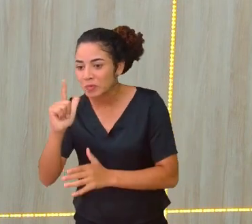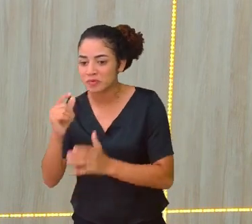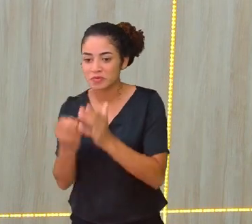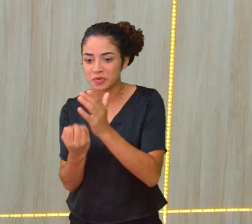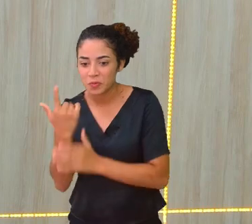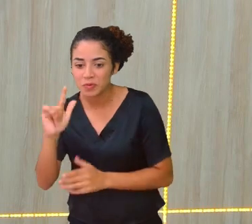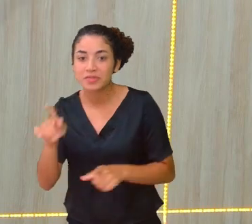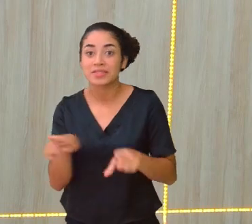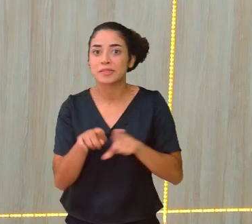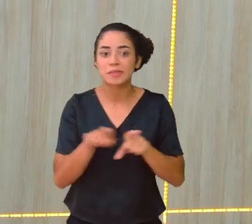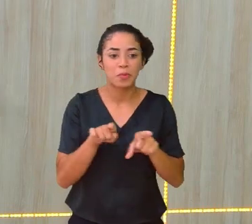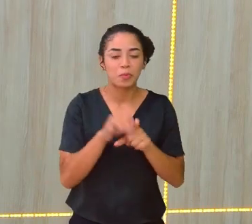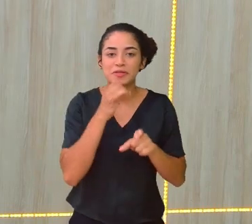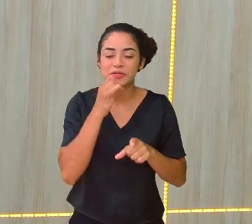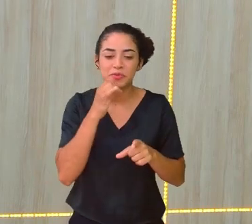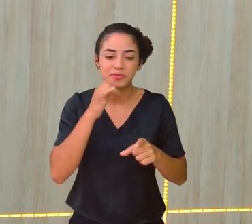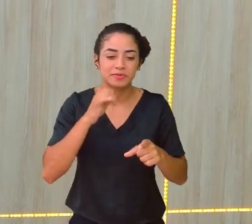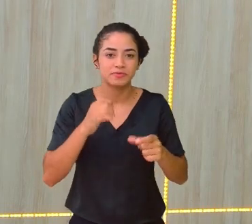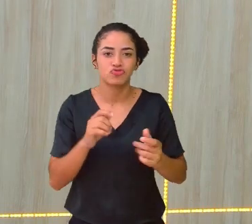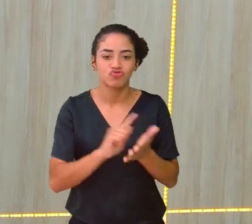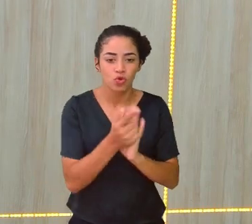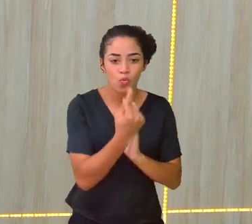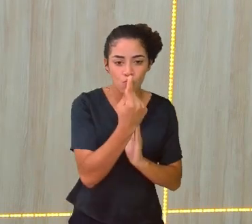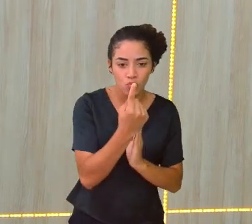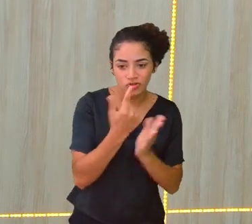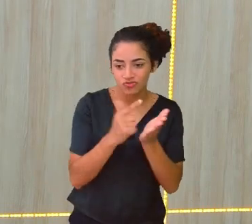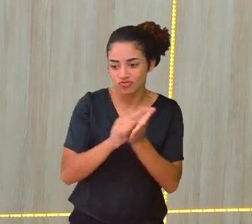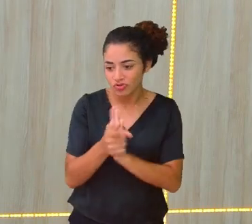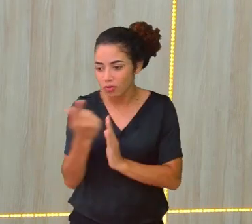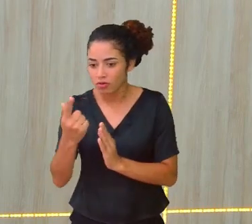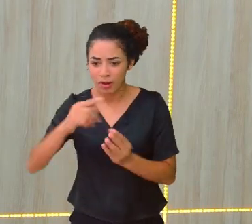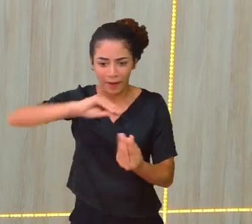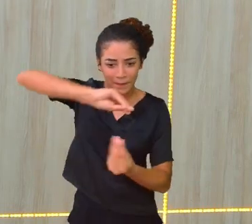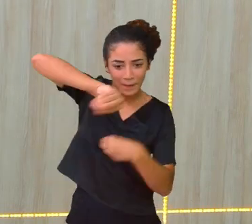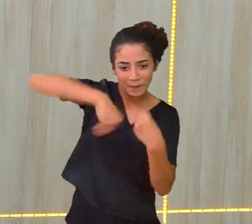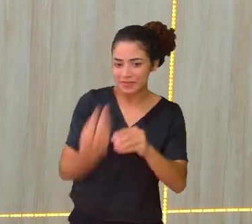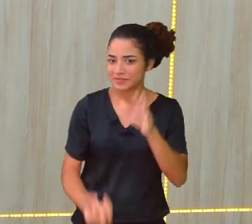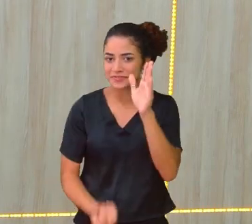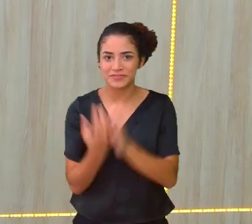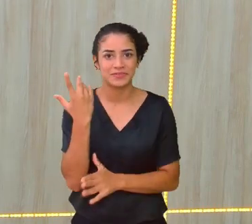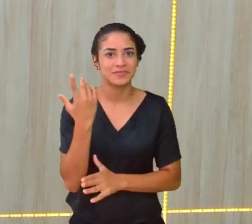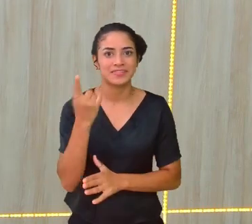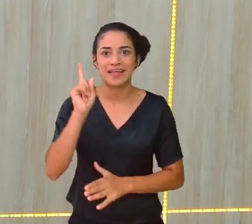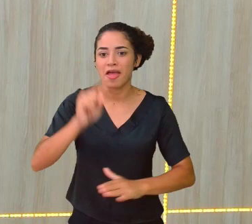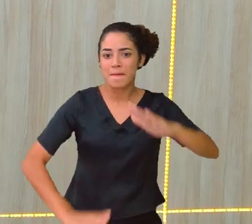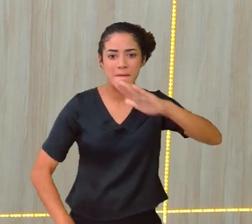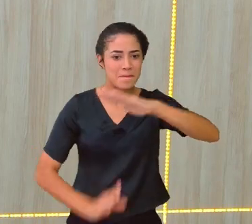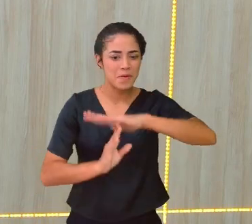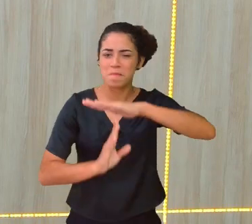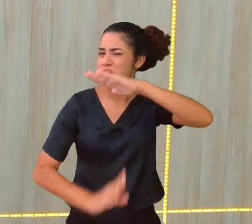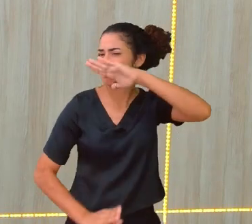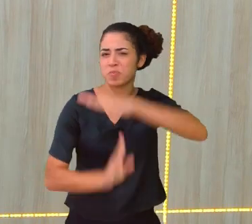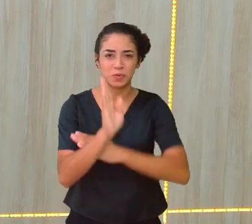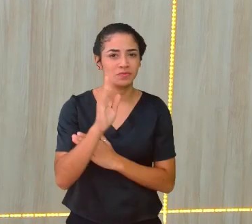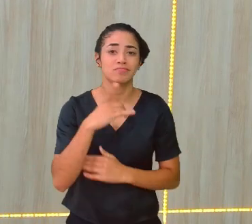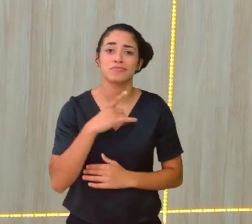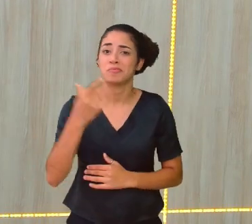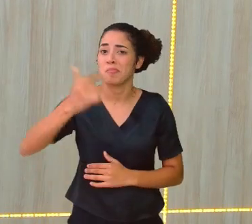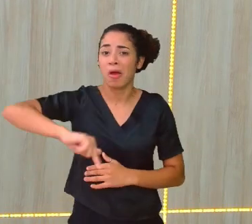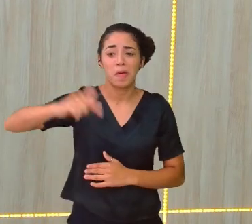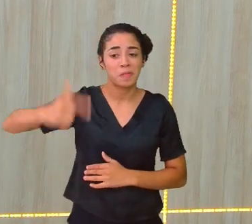2 gêneros e criar um outro. A quantidade de gêneros textuais é ilimitada, tá? Sempre há espaço para mais um gênero